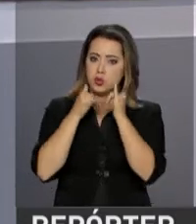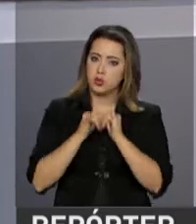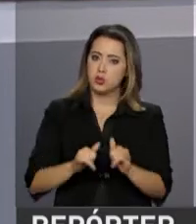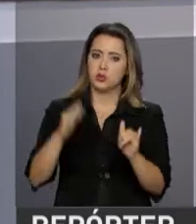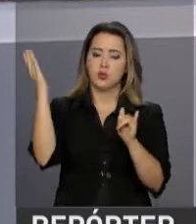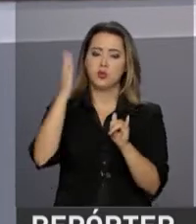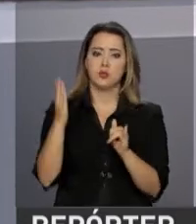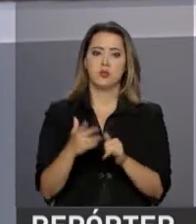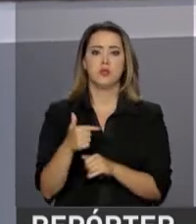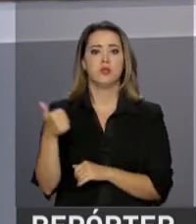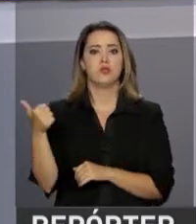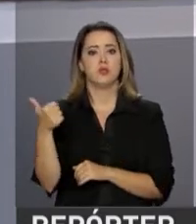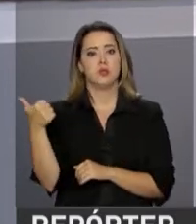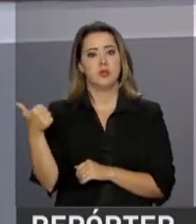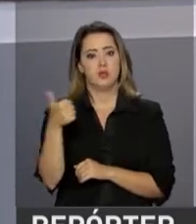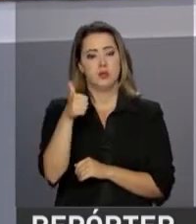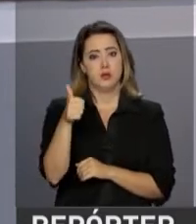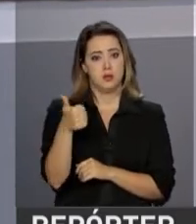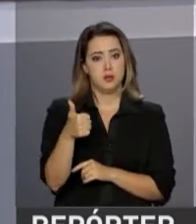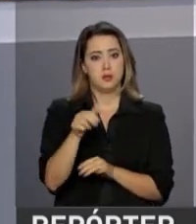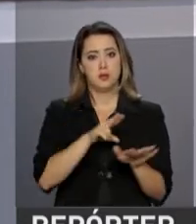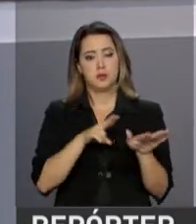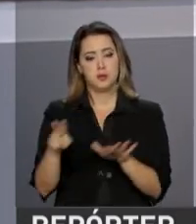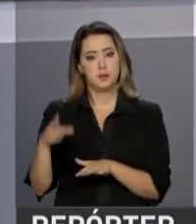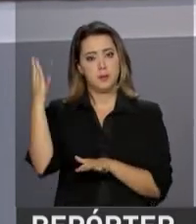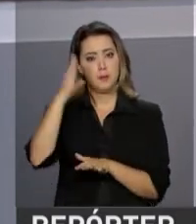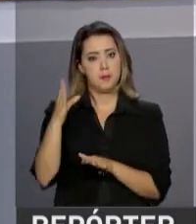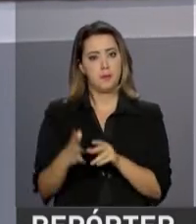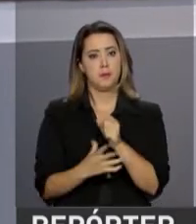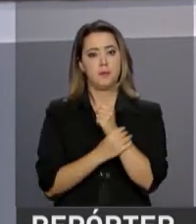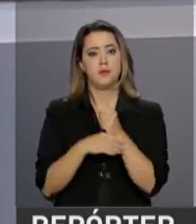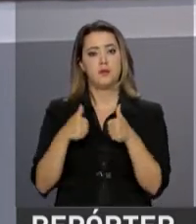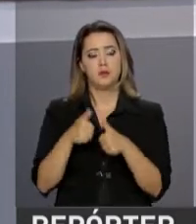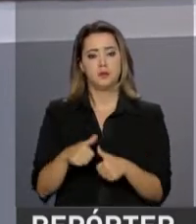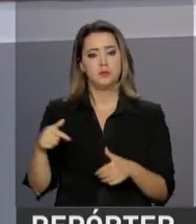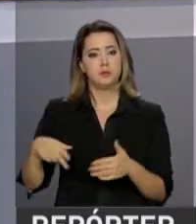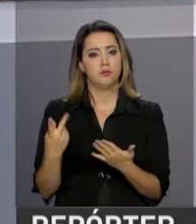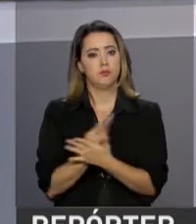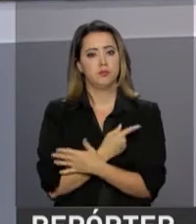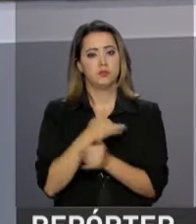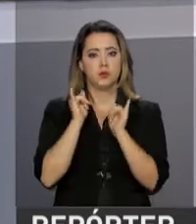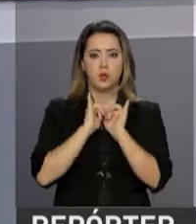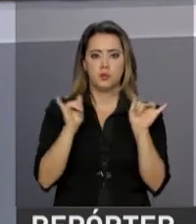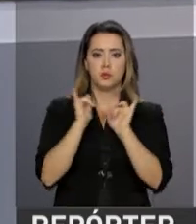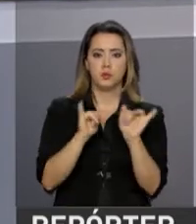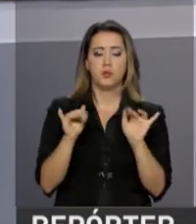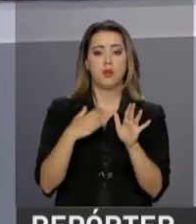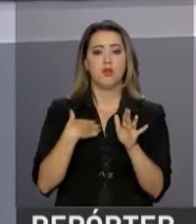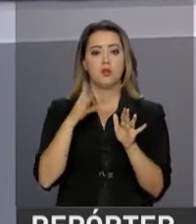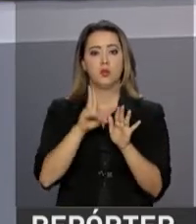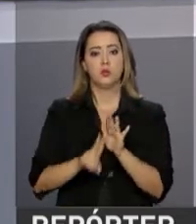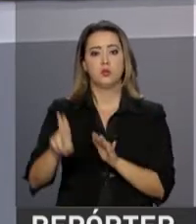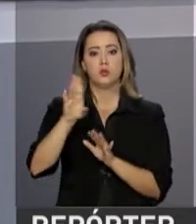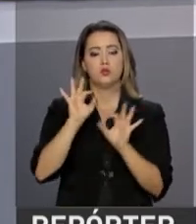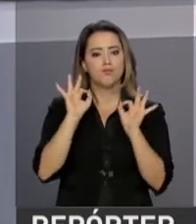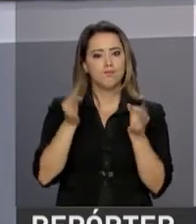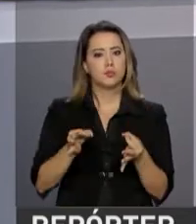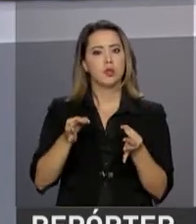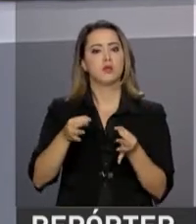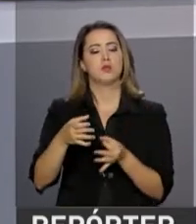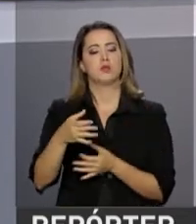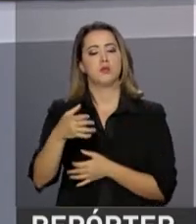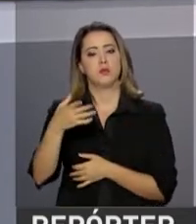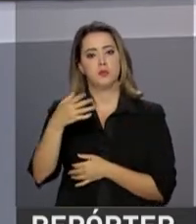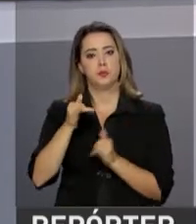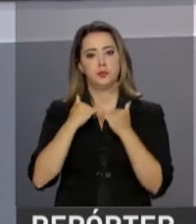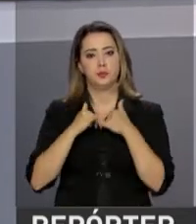11ª semana nacional da segurança que está sendo realizado aqui em brasília foi lançada a campanha do uso consciente da